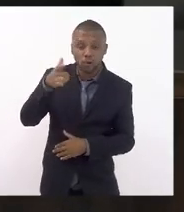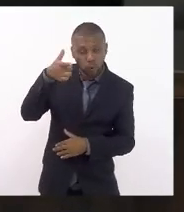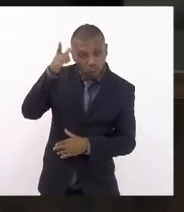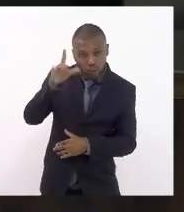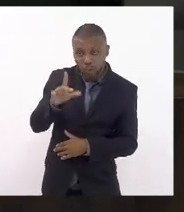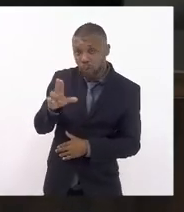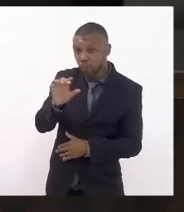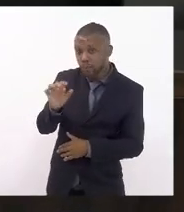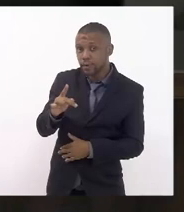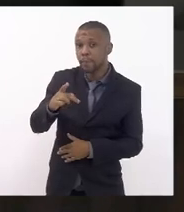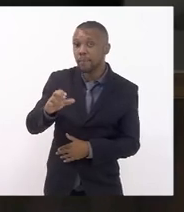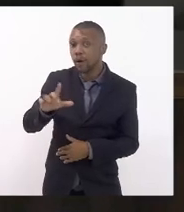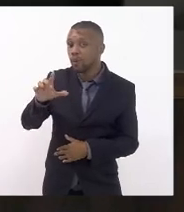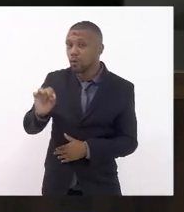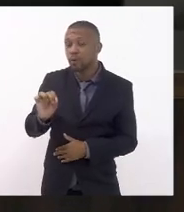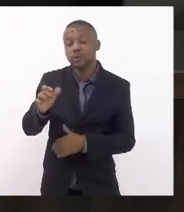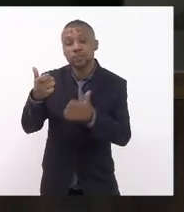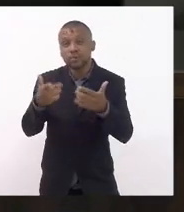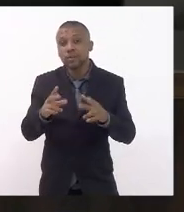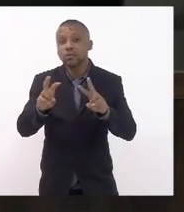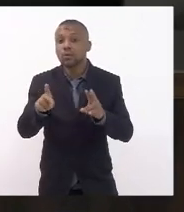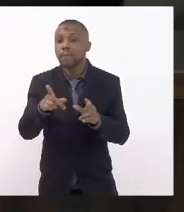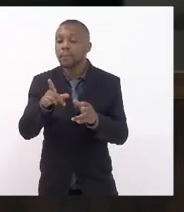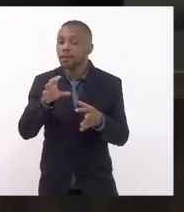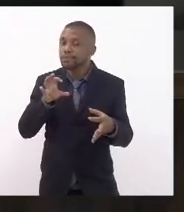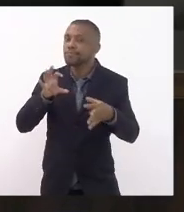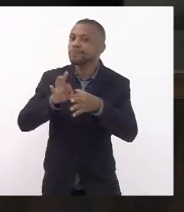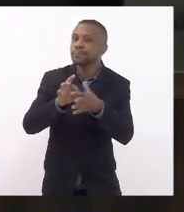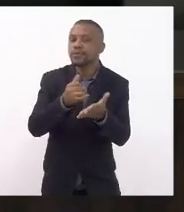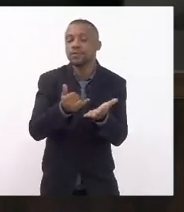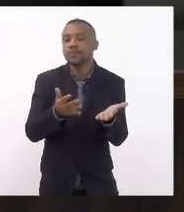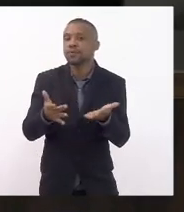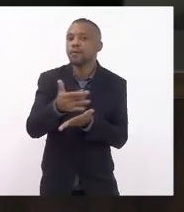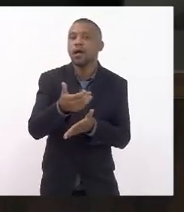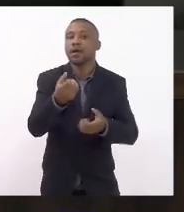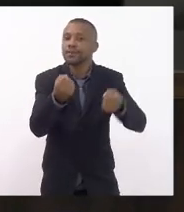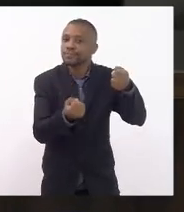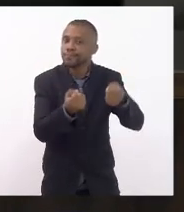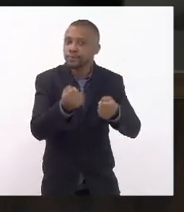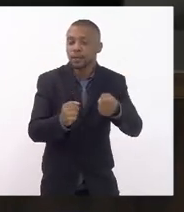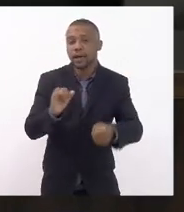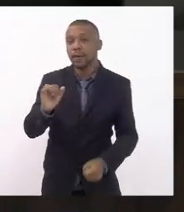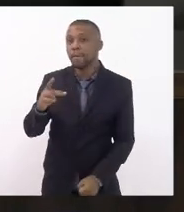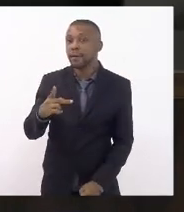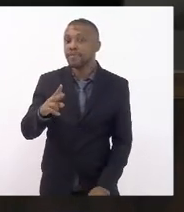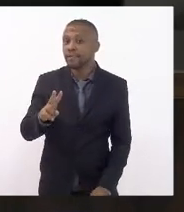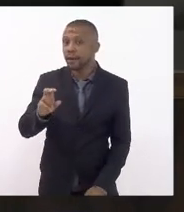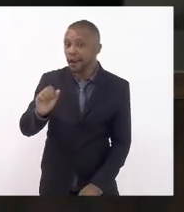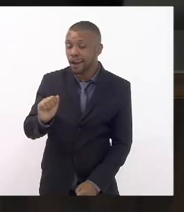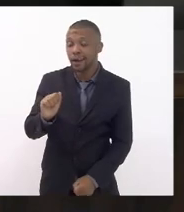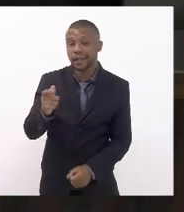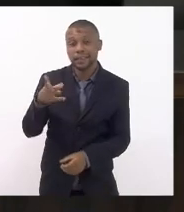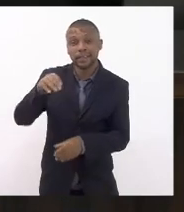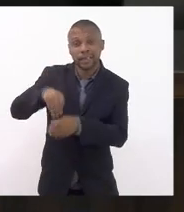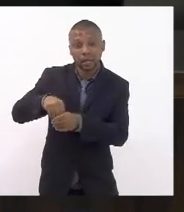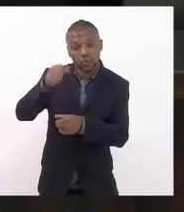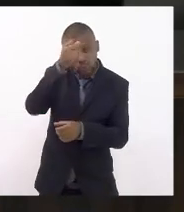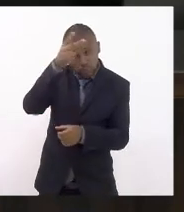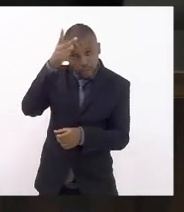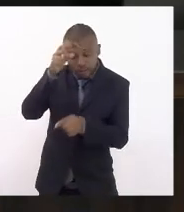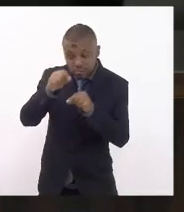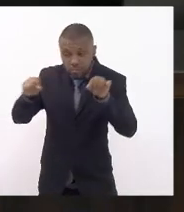Lucinha, que dispõe sobre a aplicação do imposto de propriedade de veículos automotor e IPVA nos municípios de situação de emergência ou calamidade